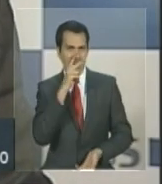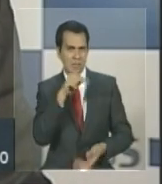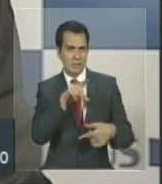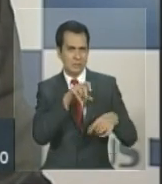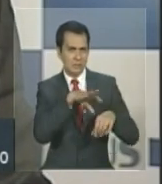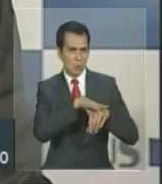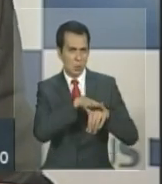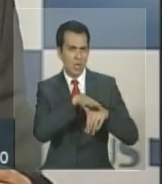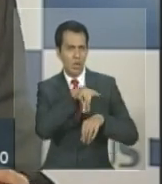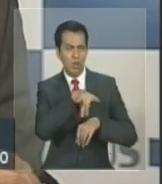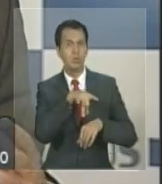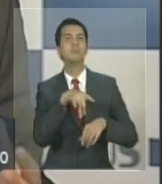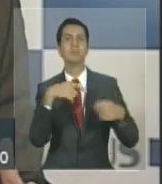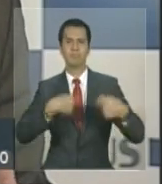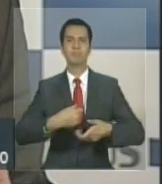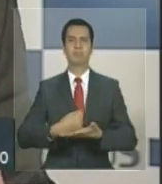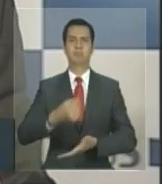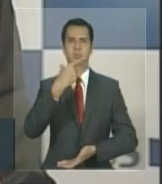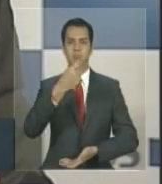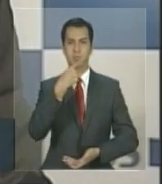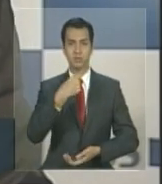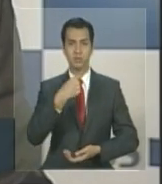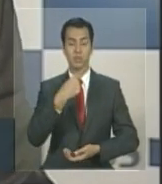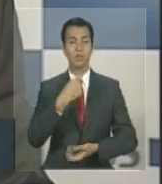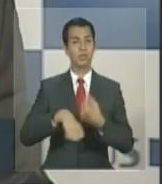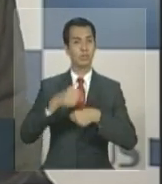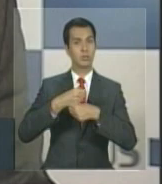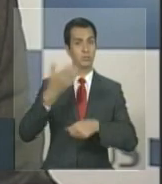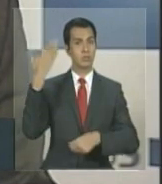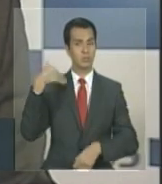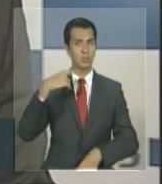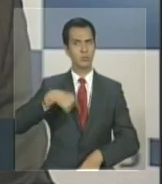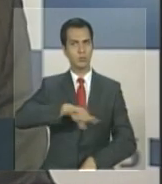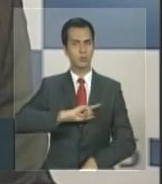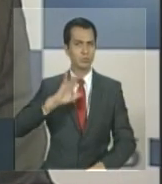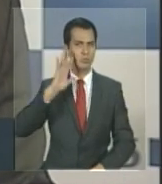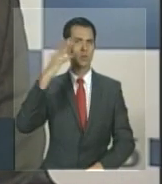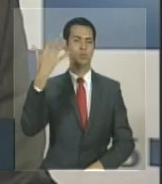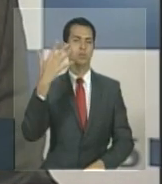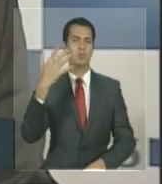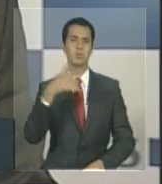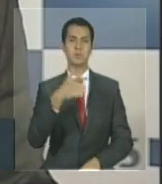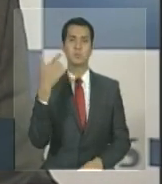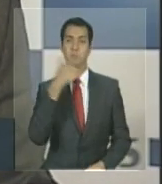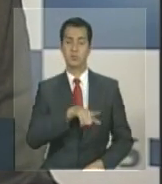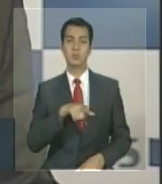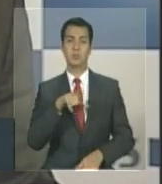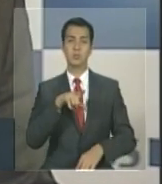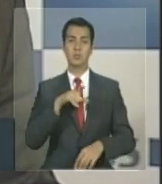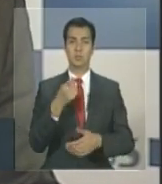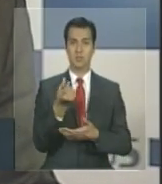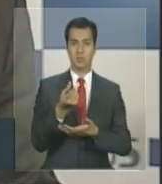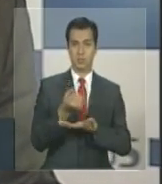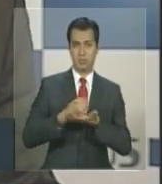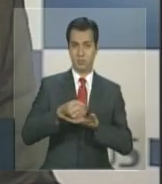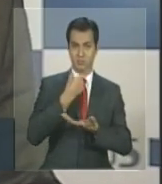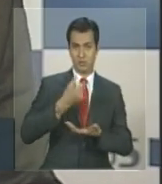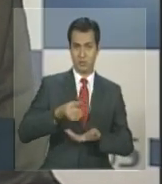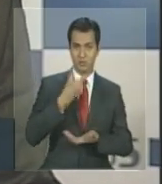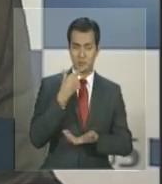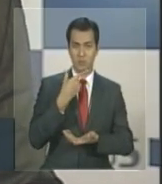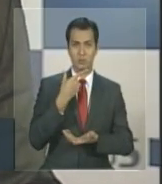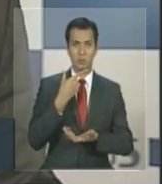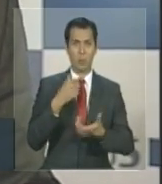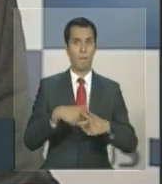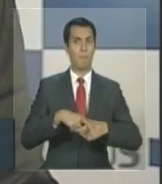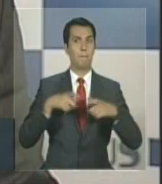gripal. Isso foi uma mudança que nós tomamos no ano passado, isso ampliou a distribuição desse medicamento e foi decisiva